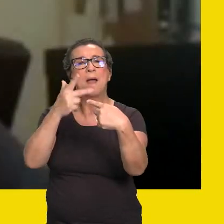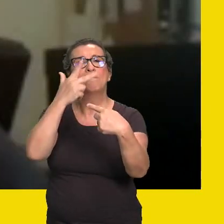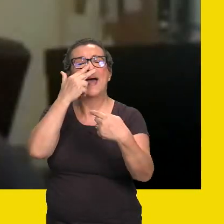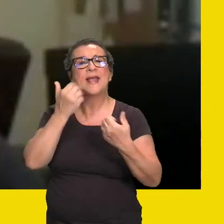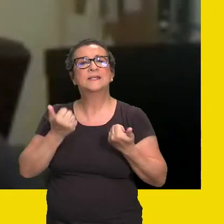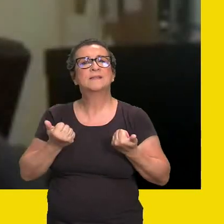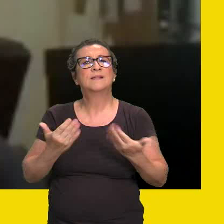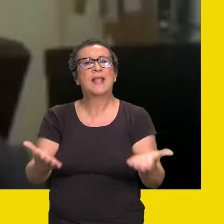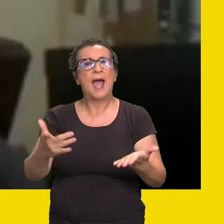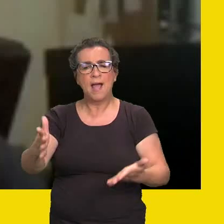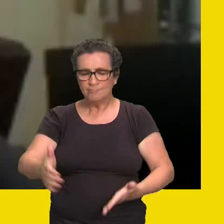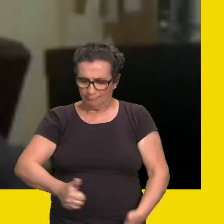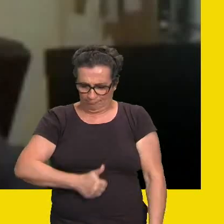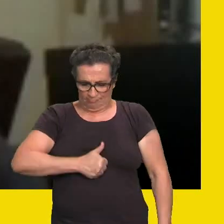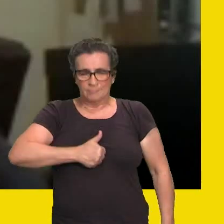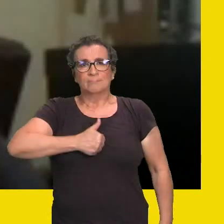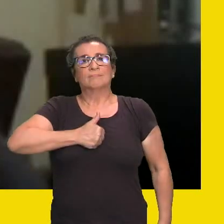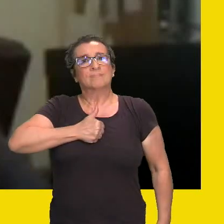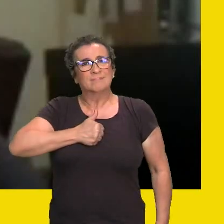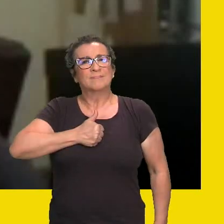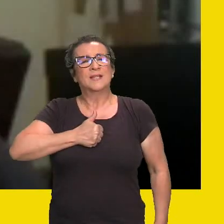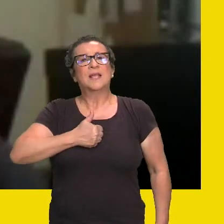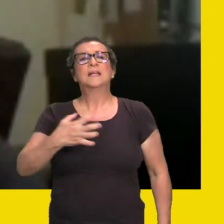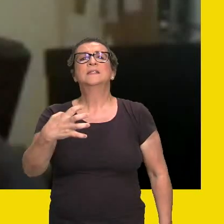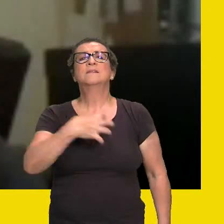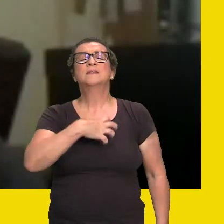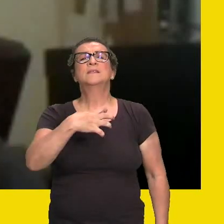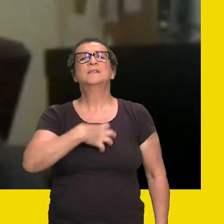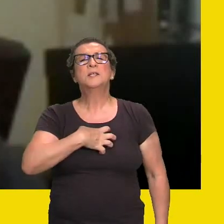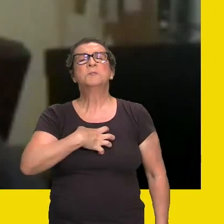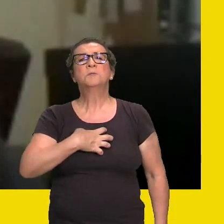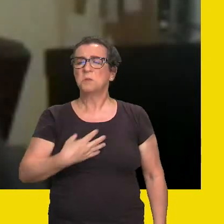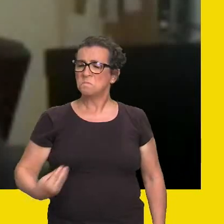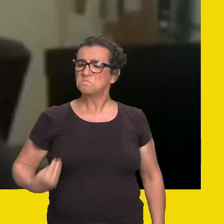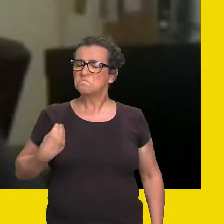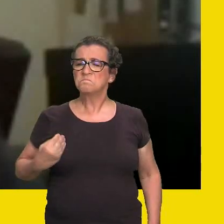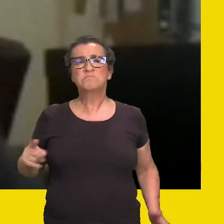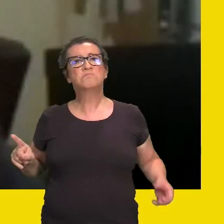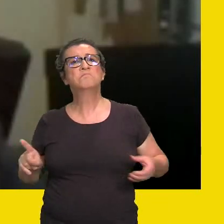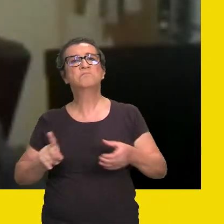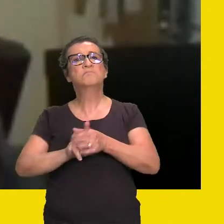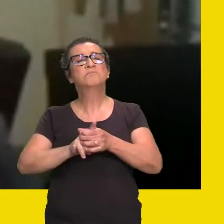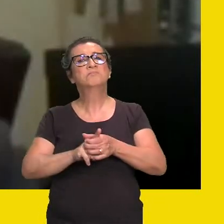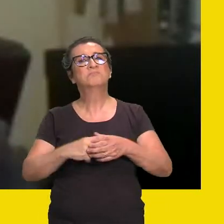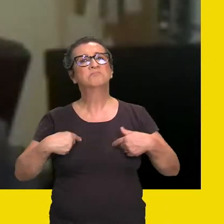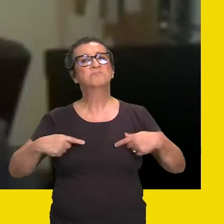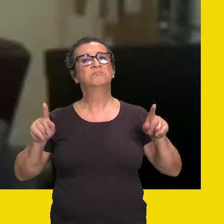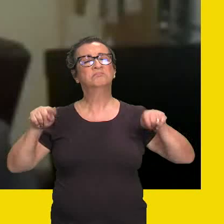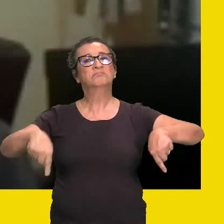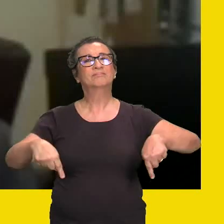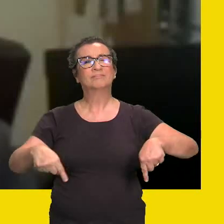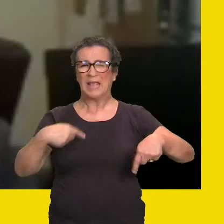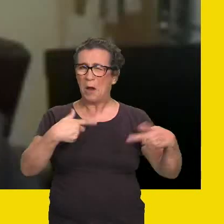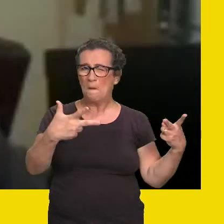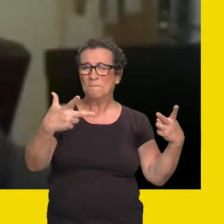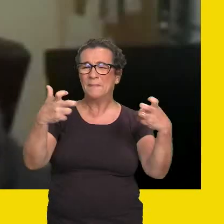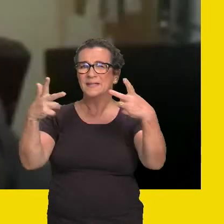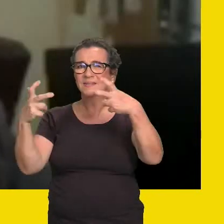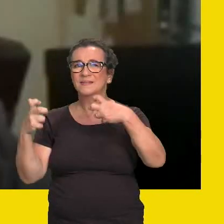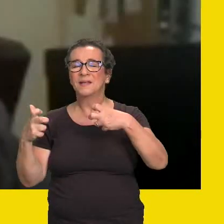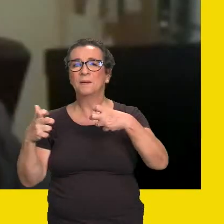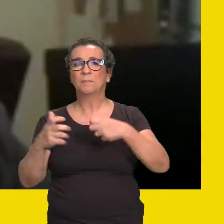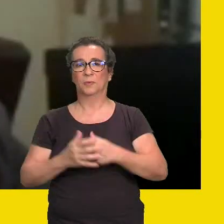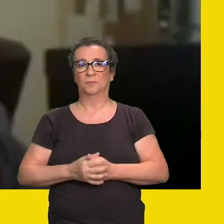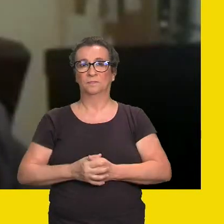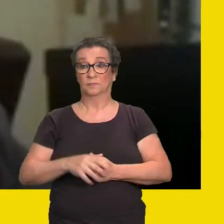uma autoestima, faz com que eles se sintam pertencentes ao espaço escolar. Eu percebo